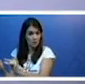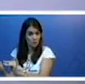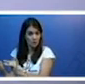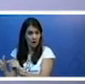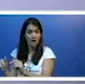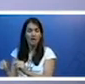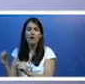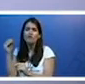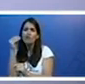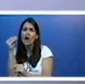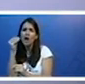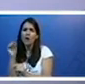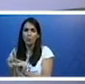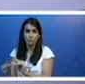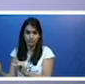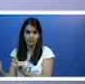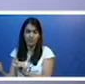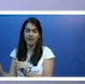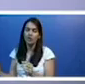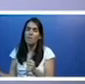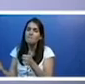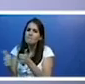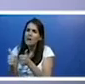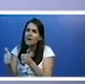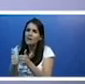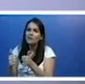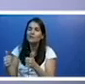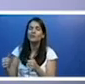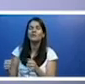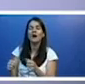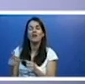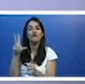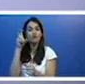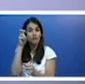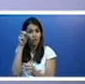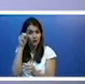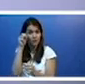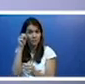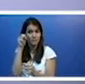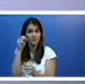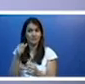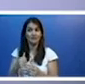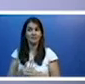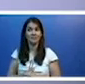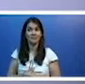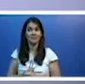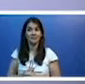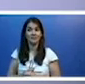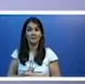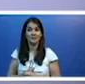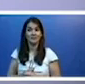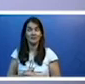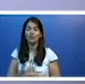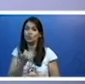mais fraco, né, essa base. Quanto mais próximo aqui do 7, mais... falei ao contrário. Quanto